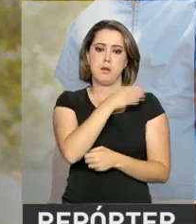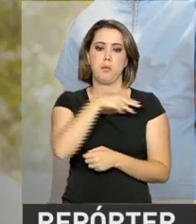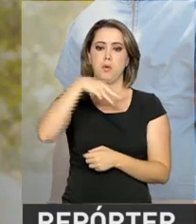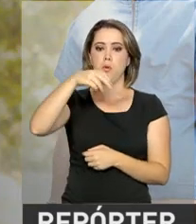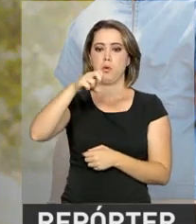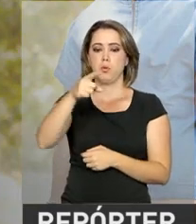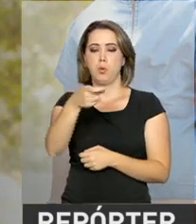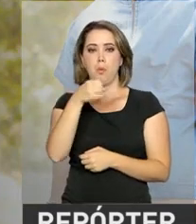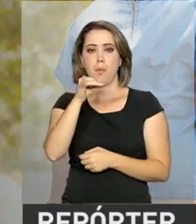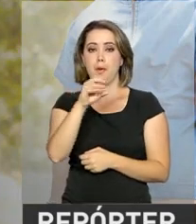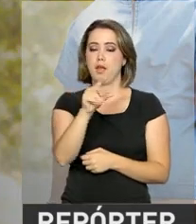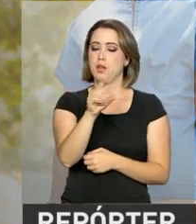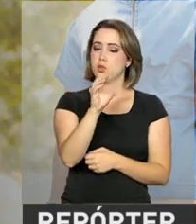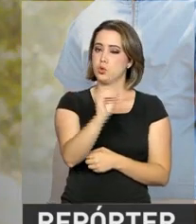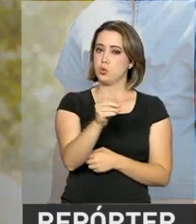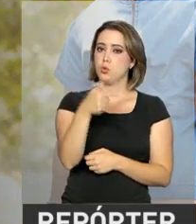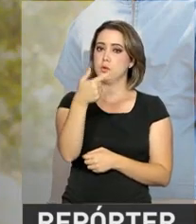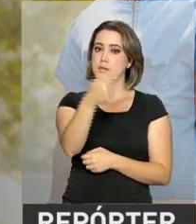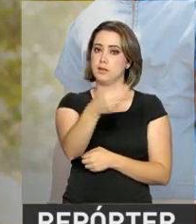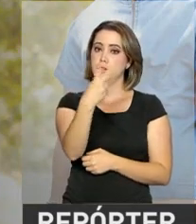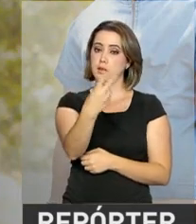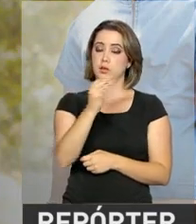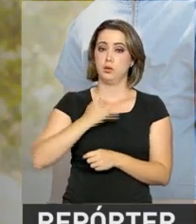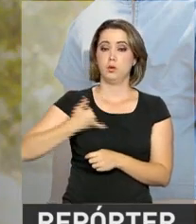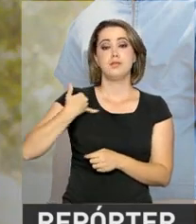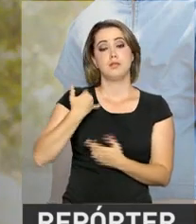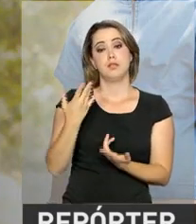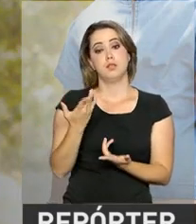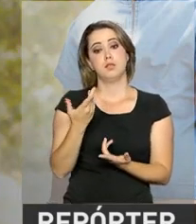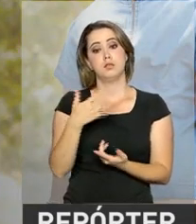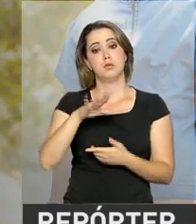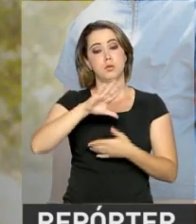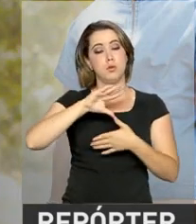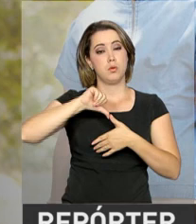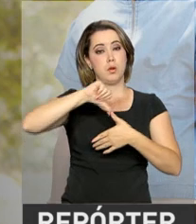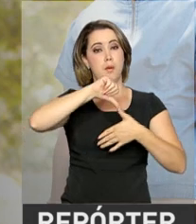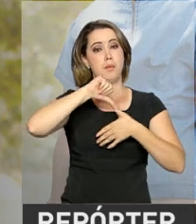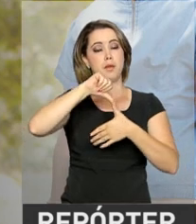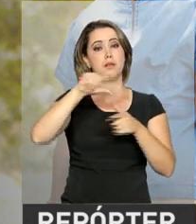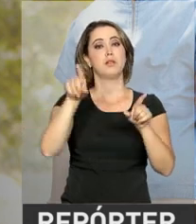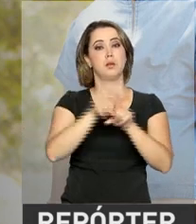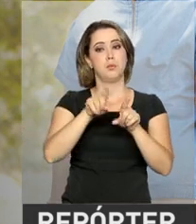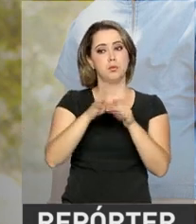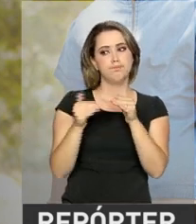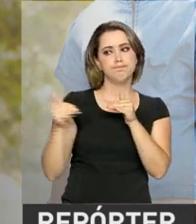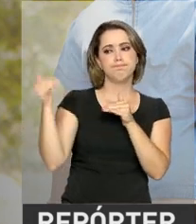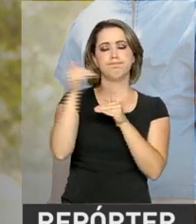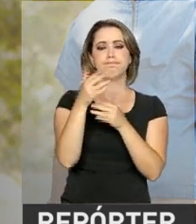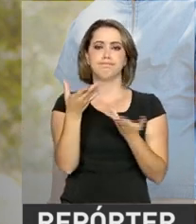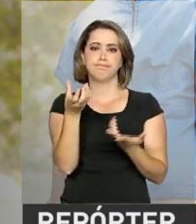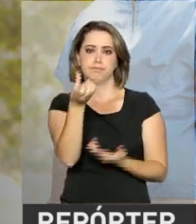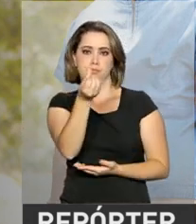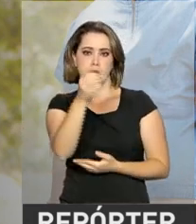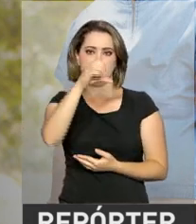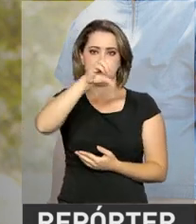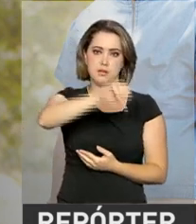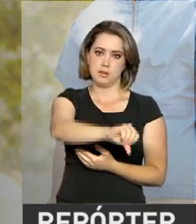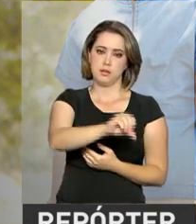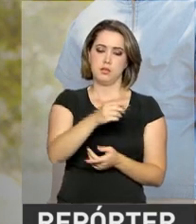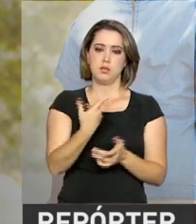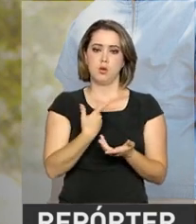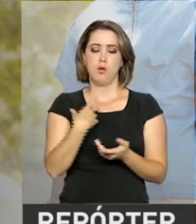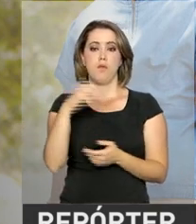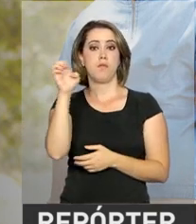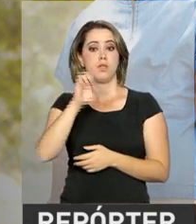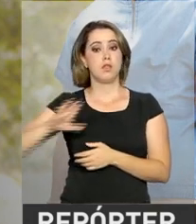72 anos. Na América do Sul, os números também costumam ser mais altos. No Chile, é de 69. Na Europa, a